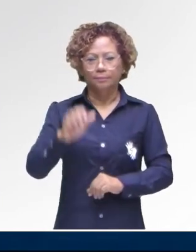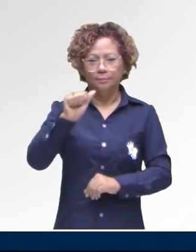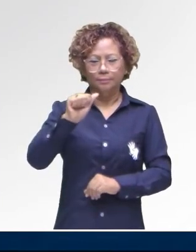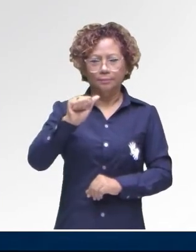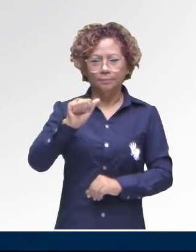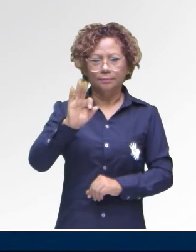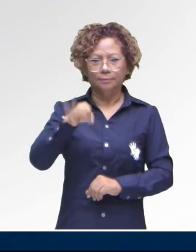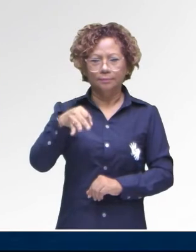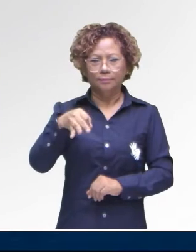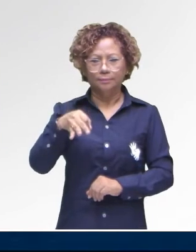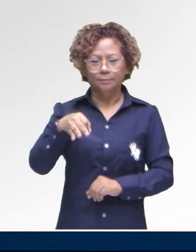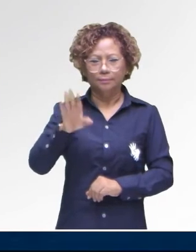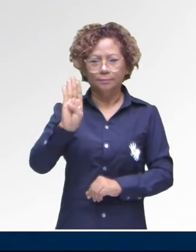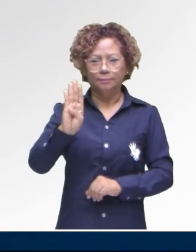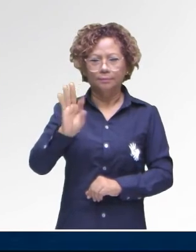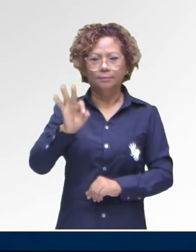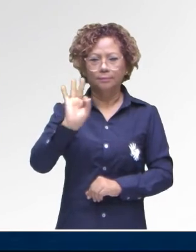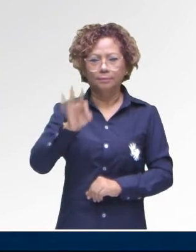são verdadeiras.